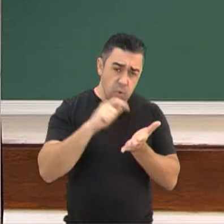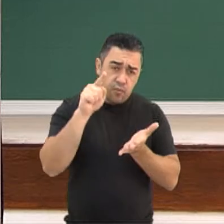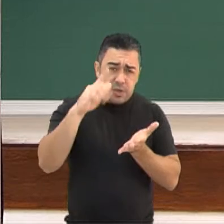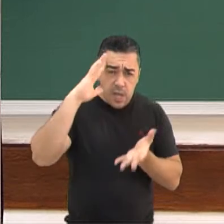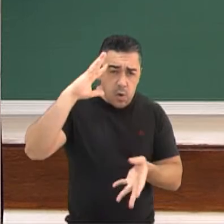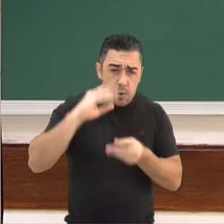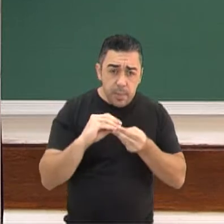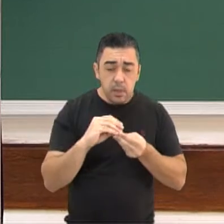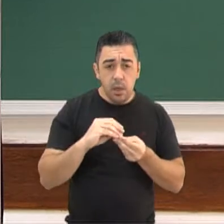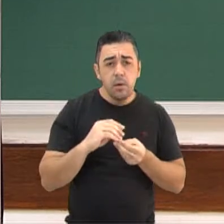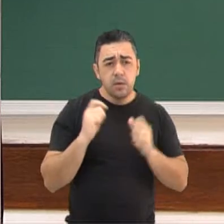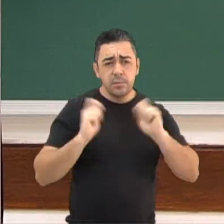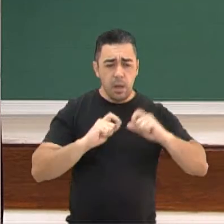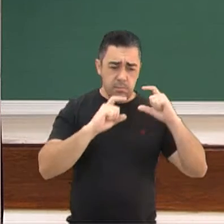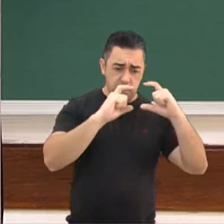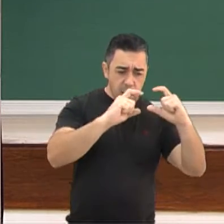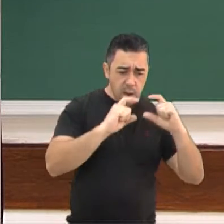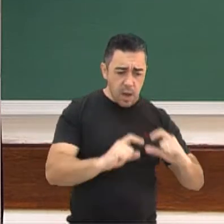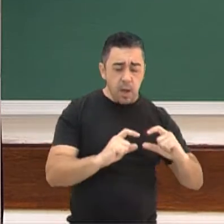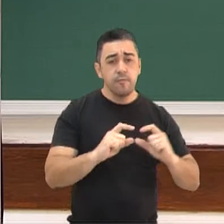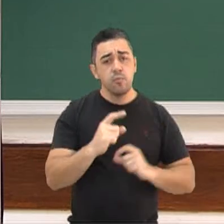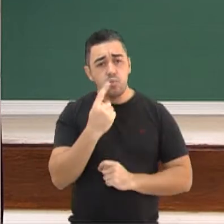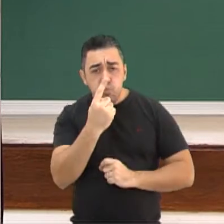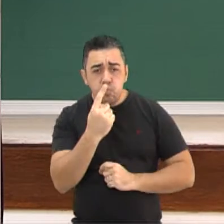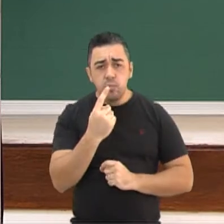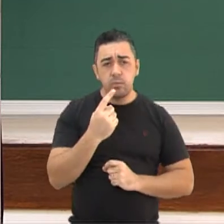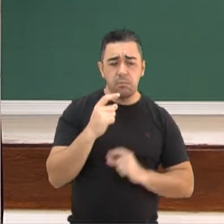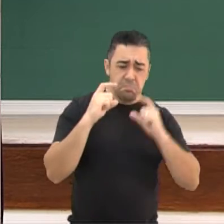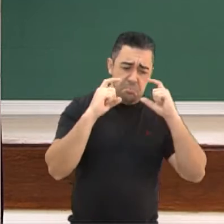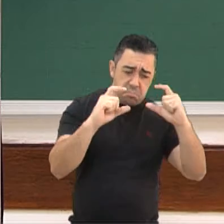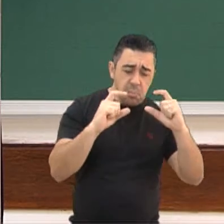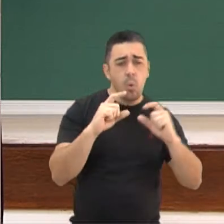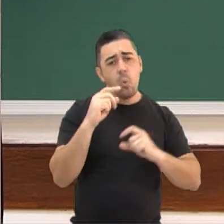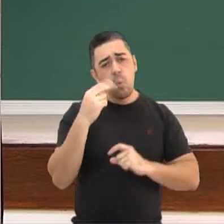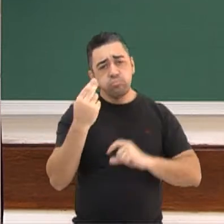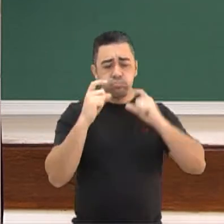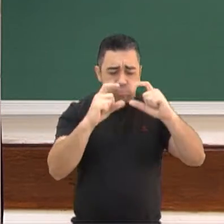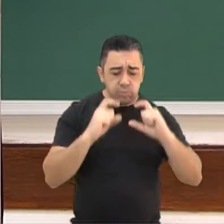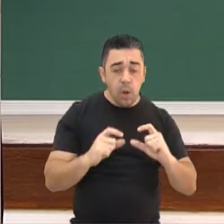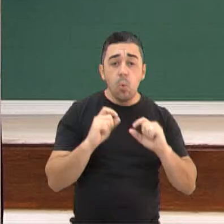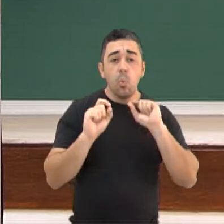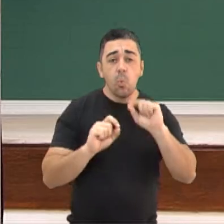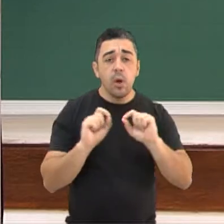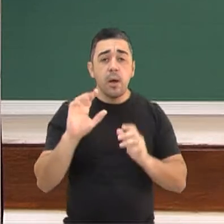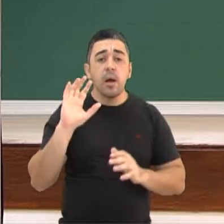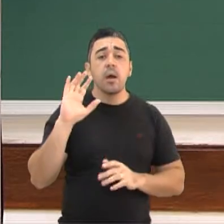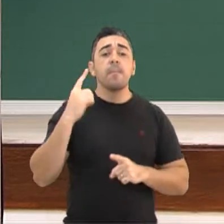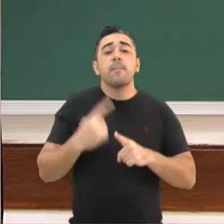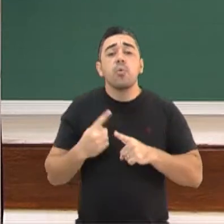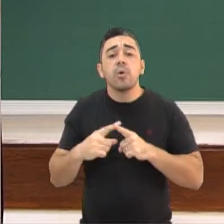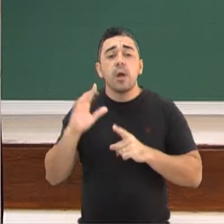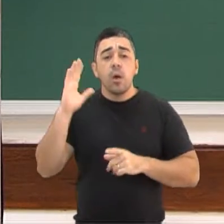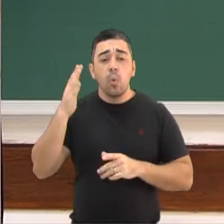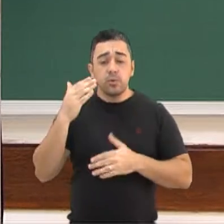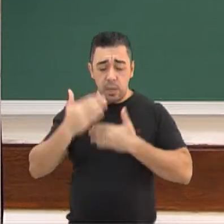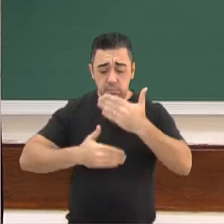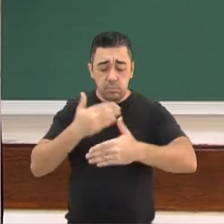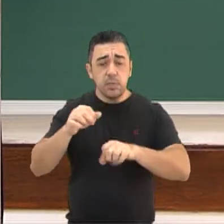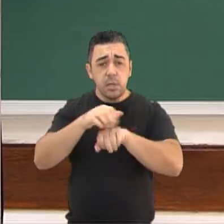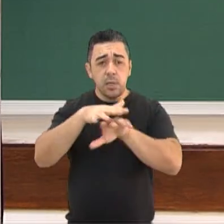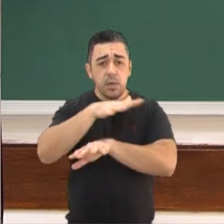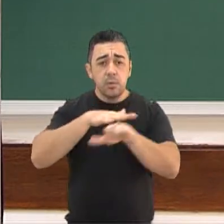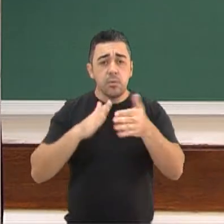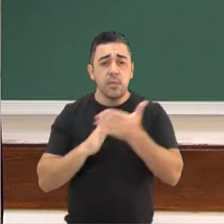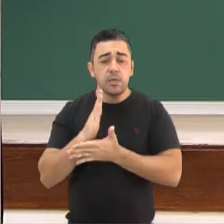ser um parágrafo ou dois. Eu quero que você diga qual a função do rito de passagem. De tudo que eu falei até